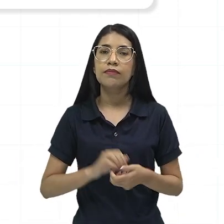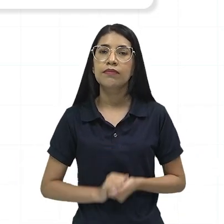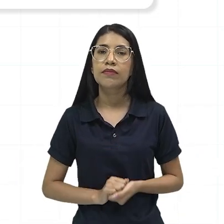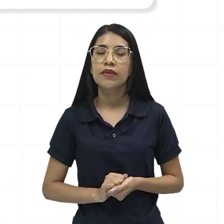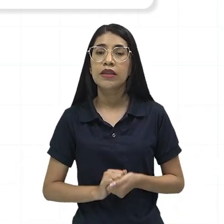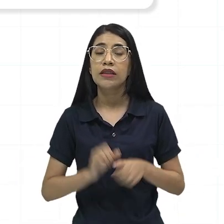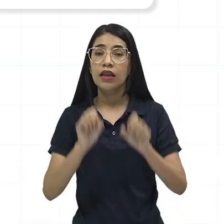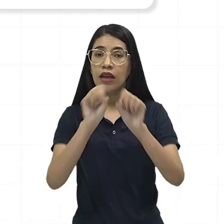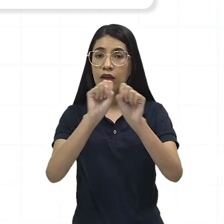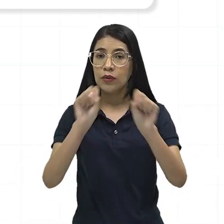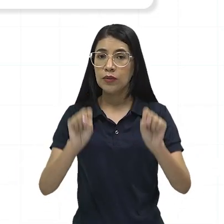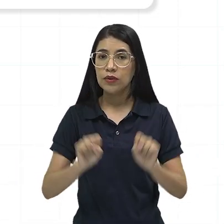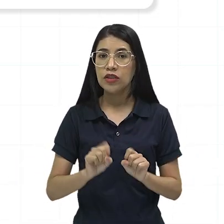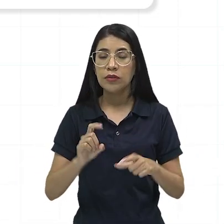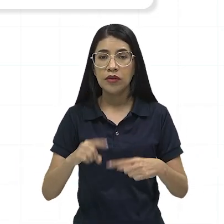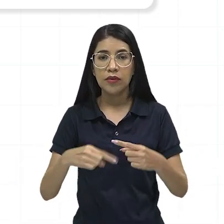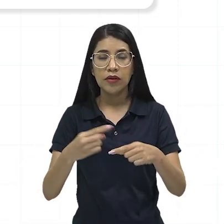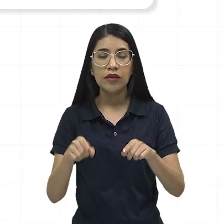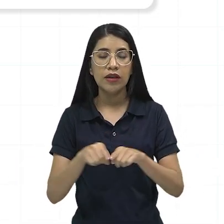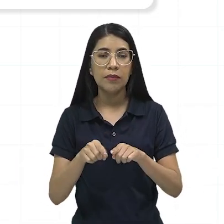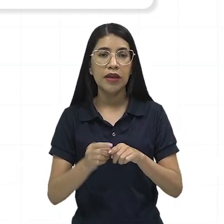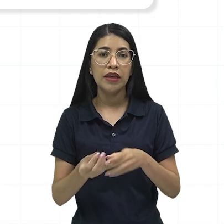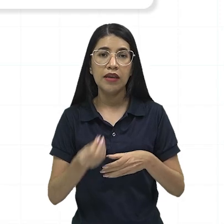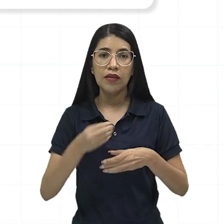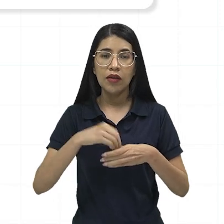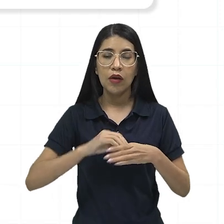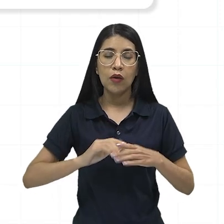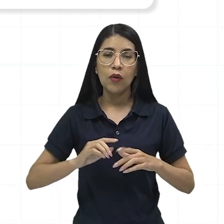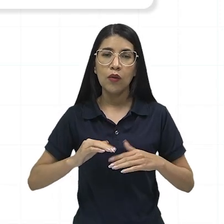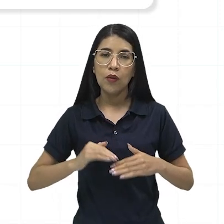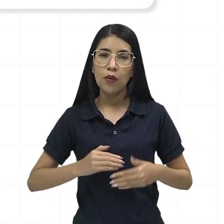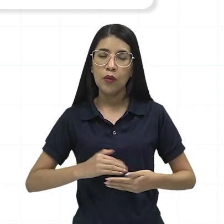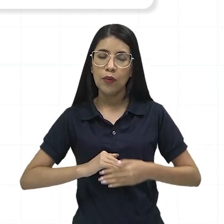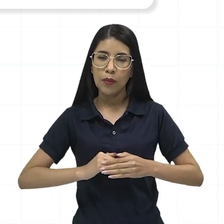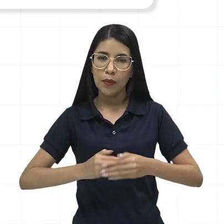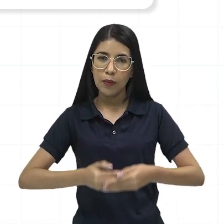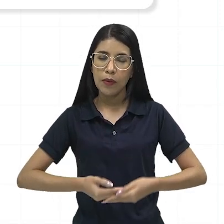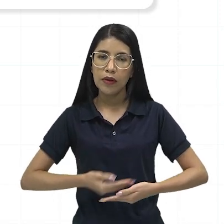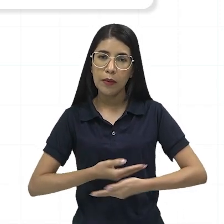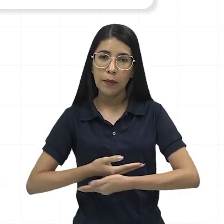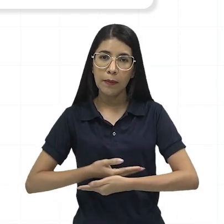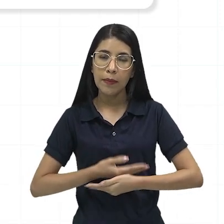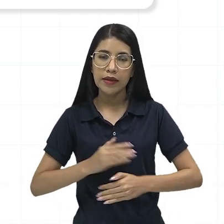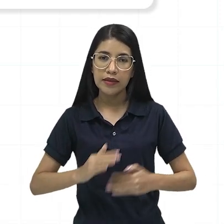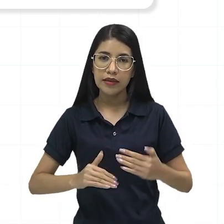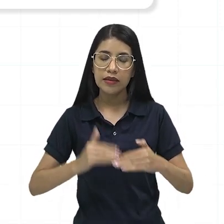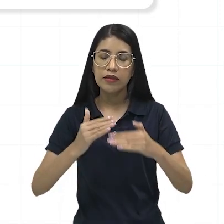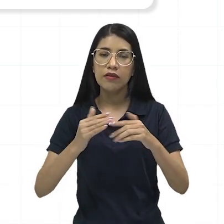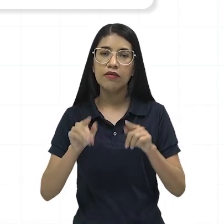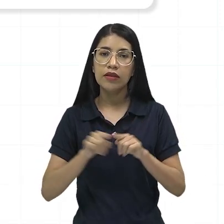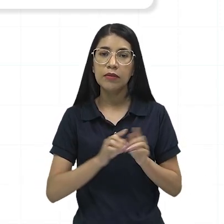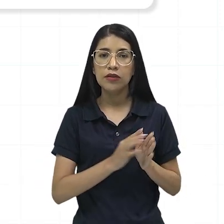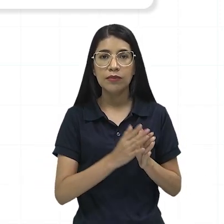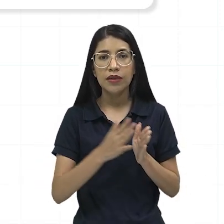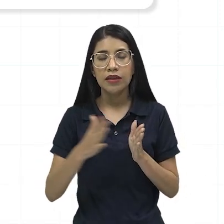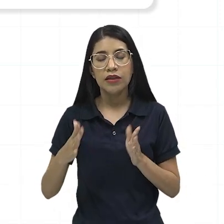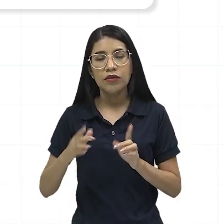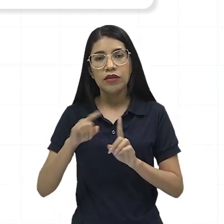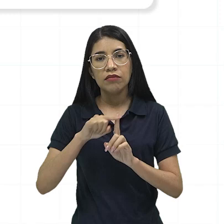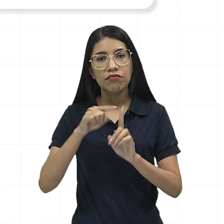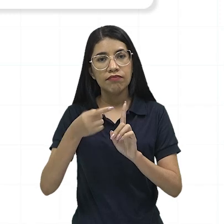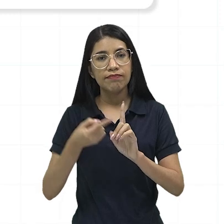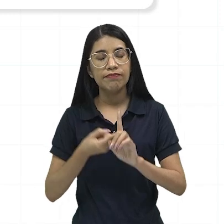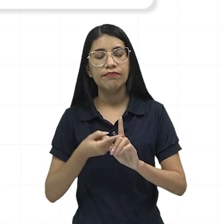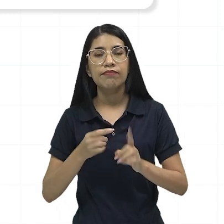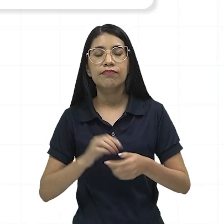nesse sistema que se abriga o novo indivíduo em desenvolvimento durante a gestação. Então, só para você observar aí, nós